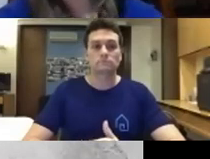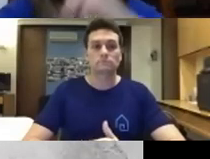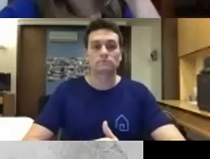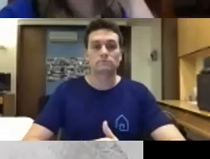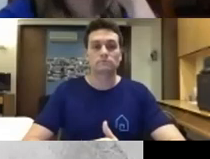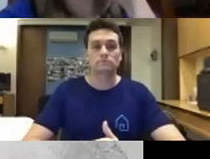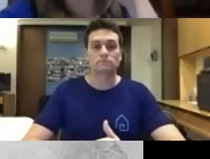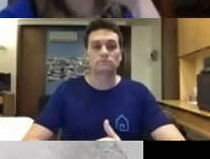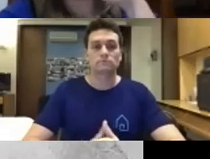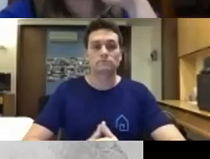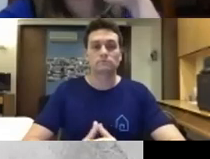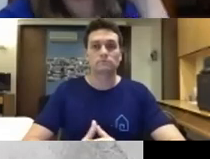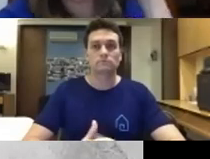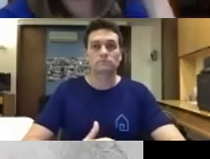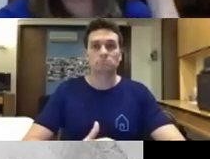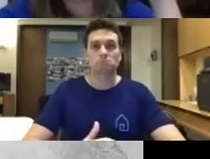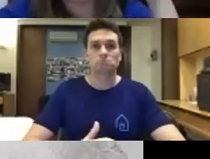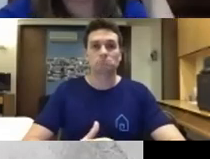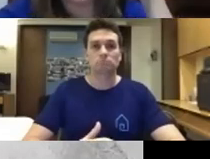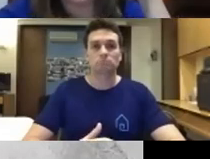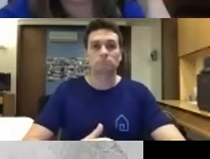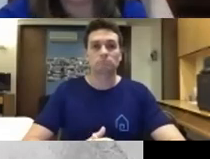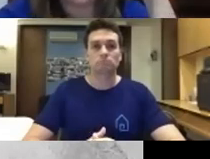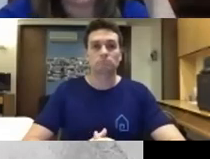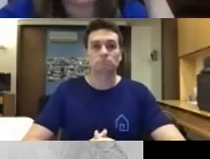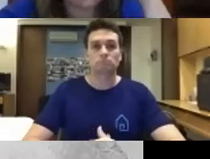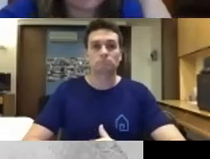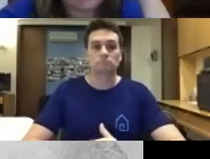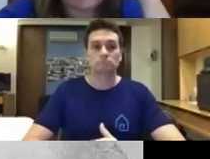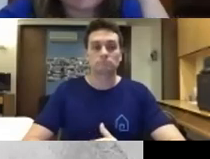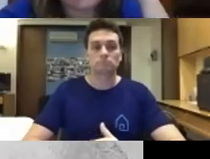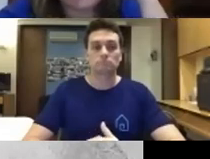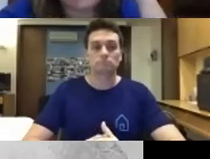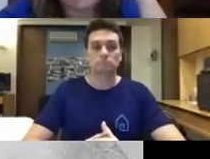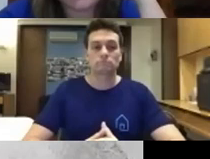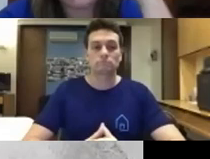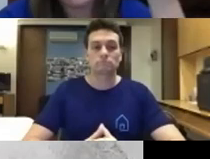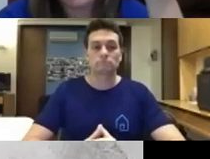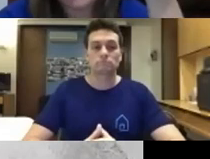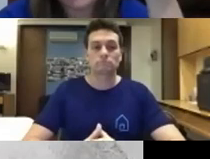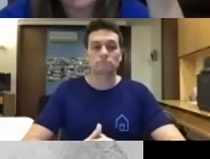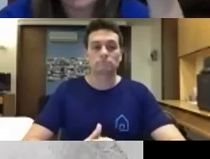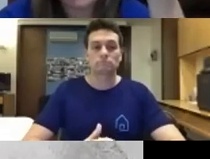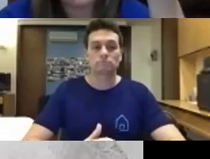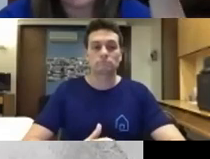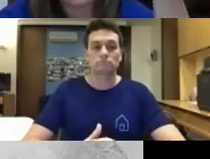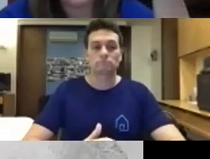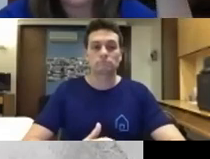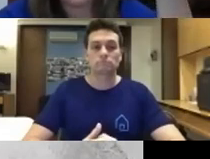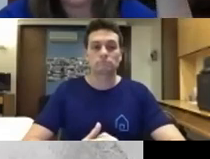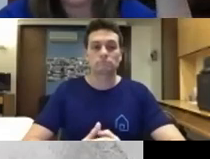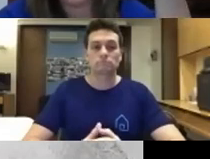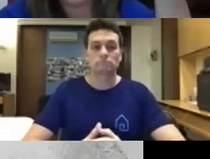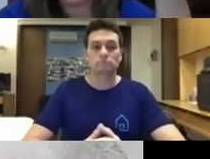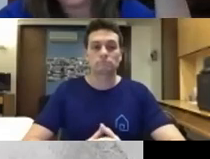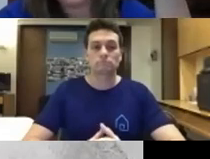da sua resistência? Sim, tem. A gente tem uma tabela, até na norma